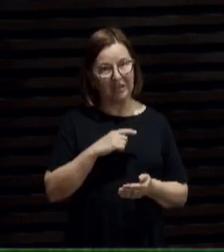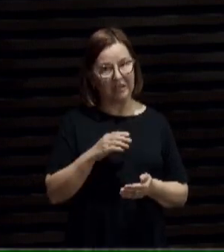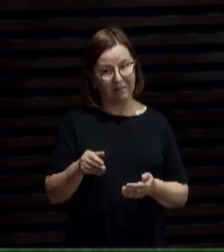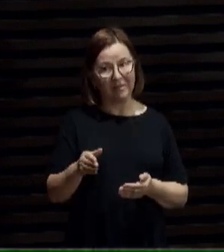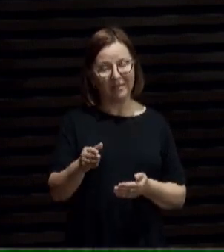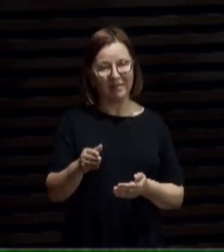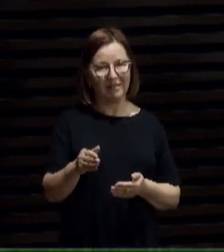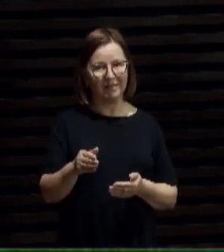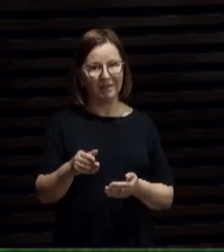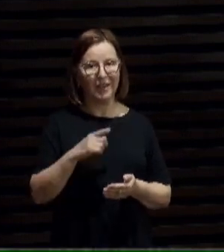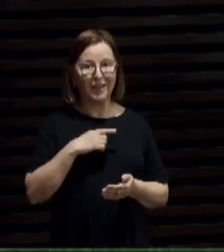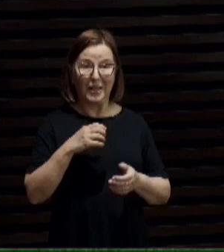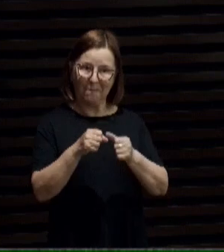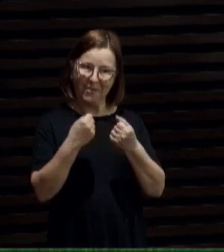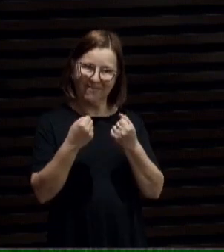Tinha pão.